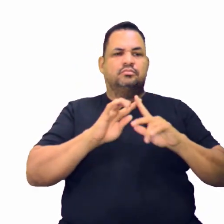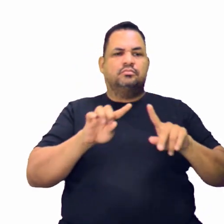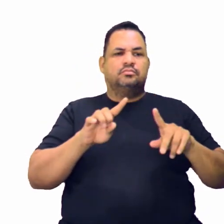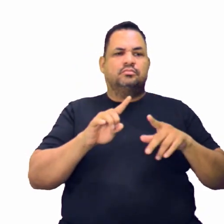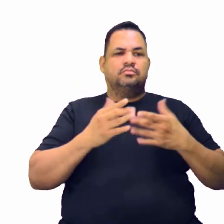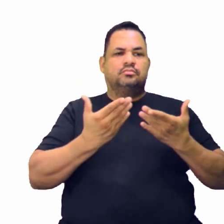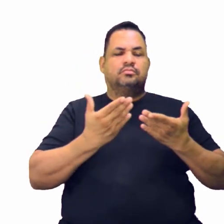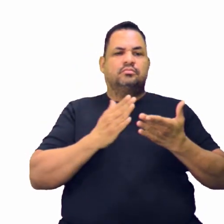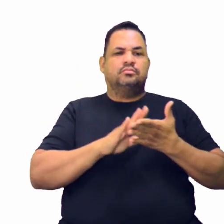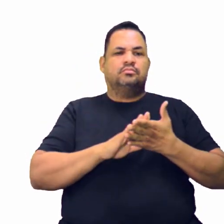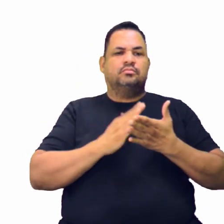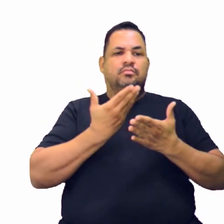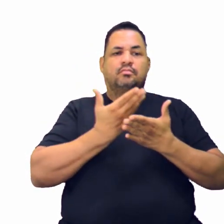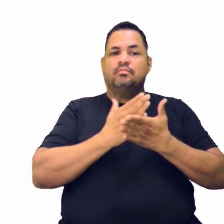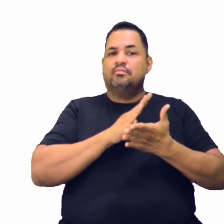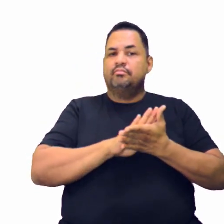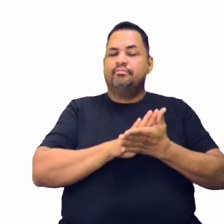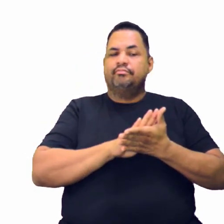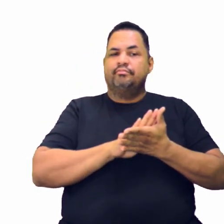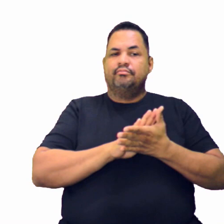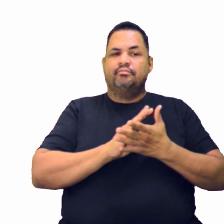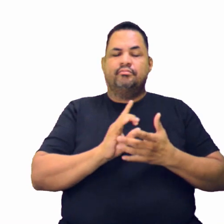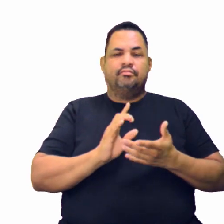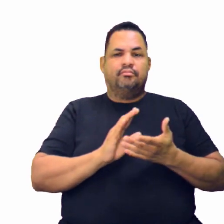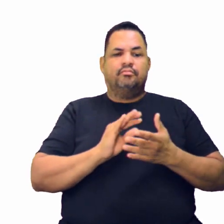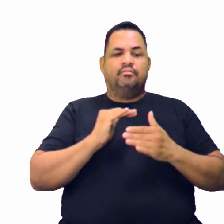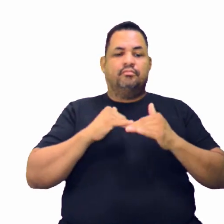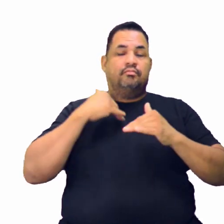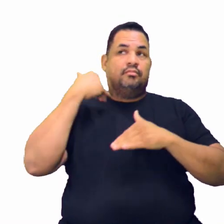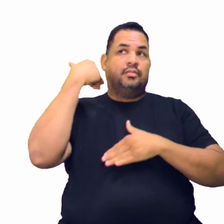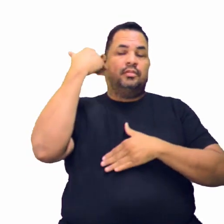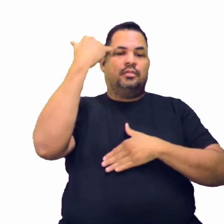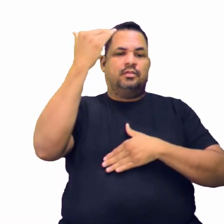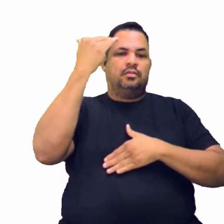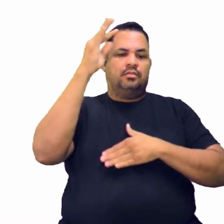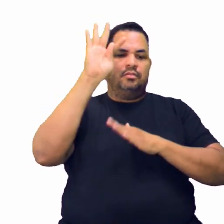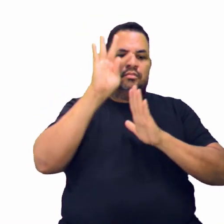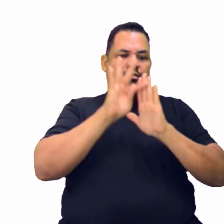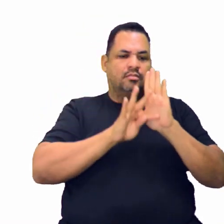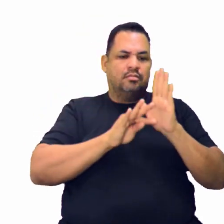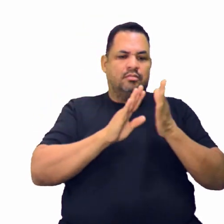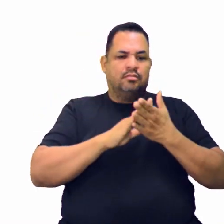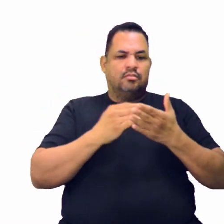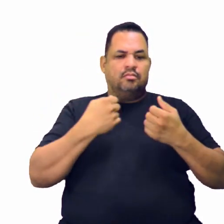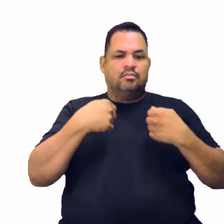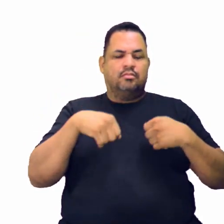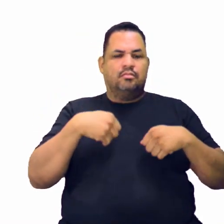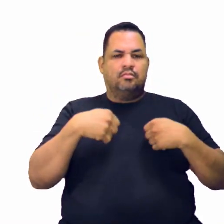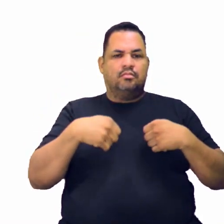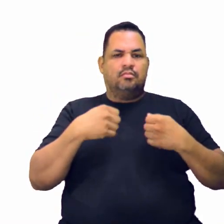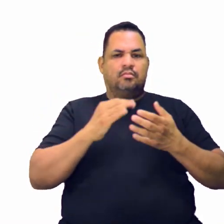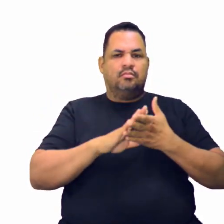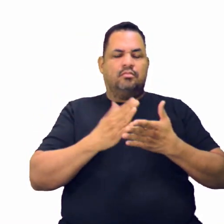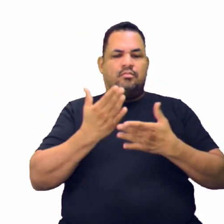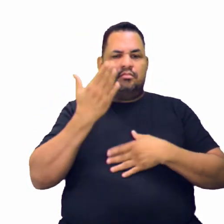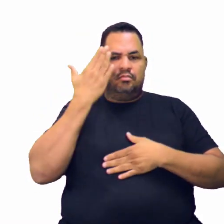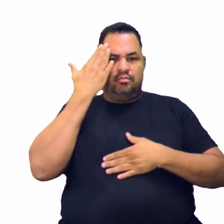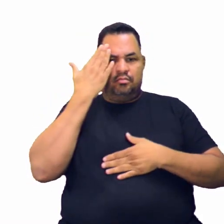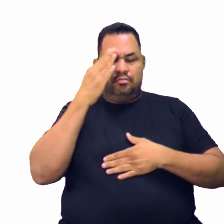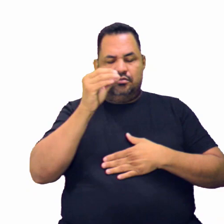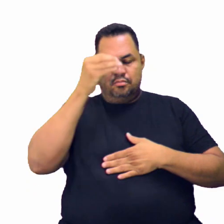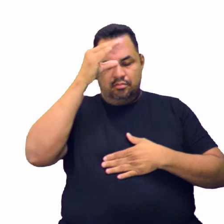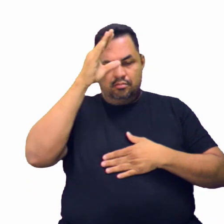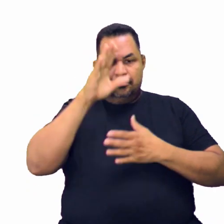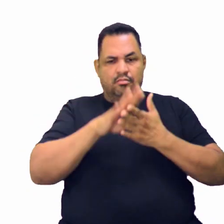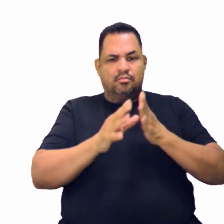Mas já a interpretação de texto vai além do texto. Vai exigir o seu conhecimento prévio